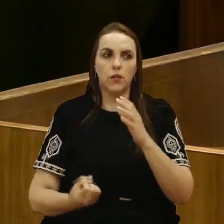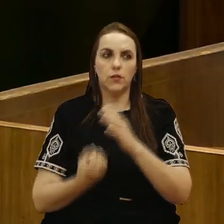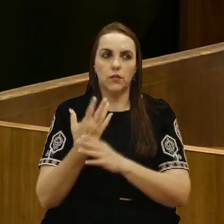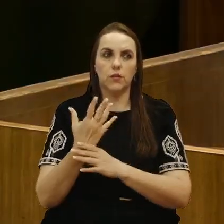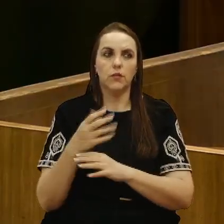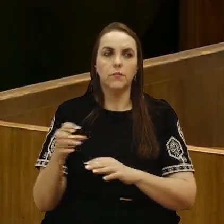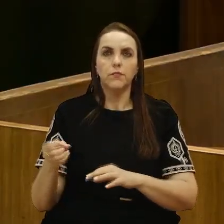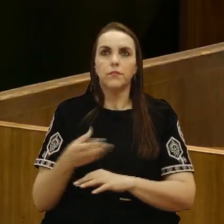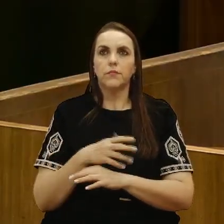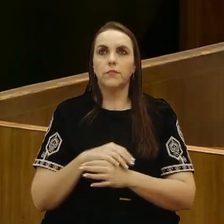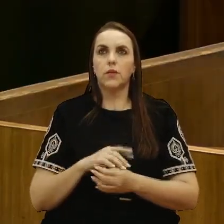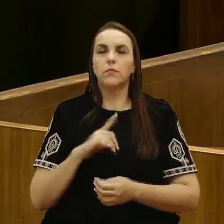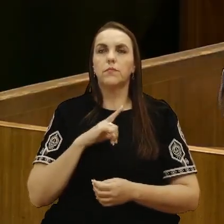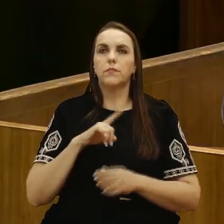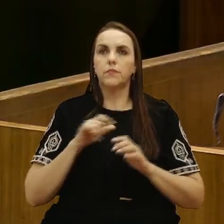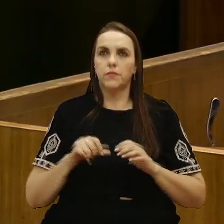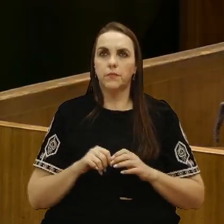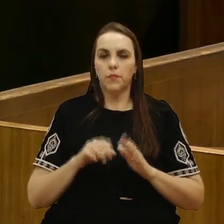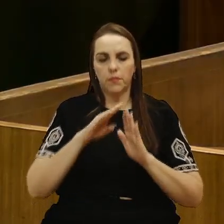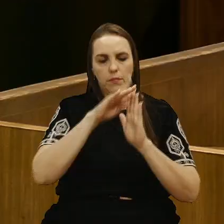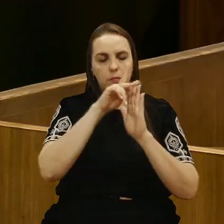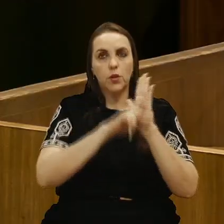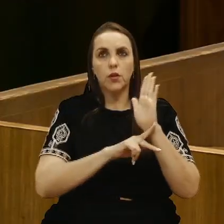Atitude de Respeito.